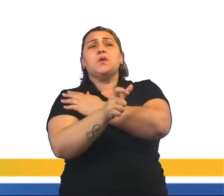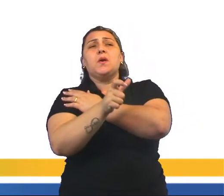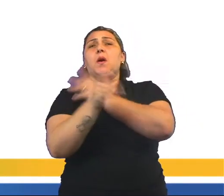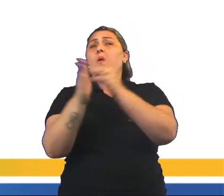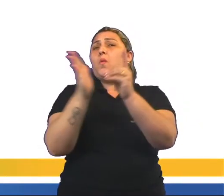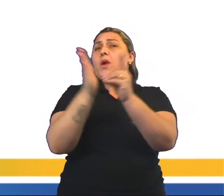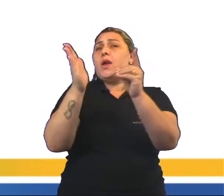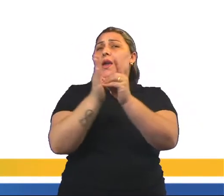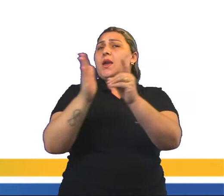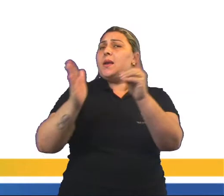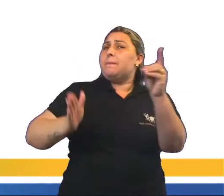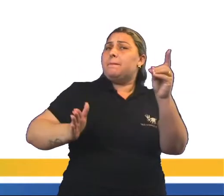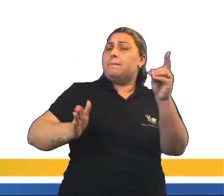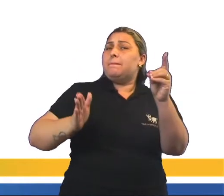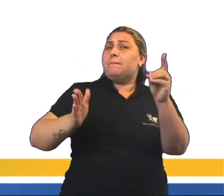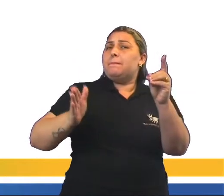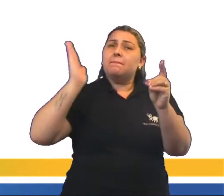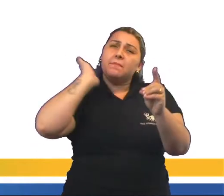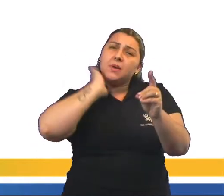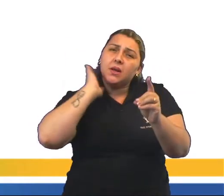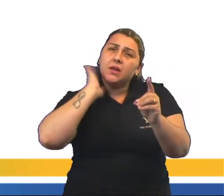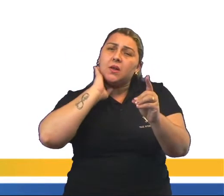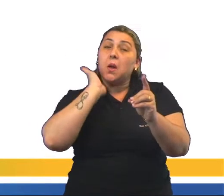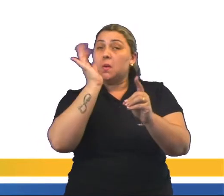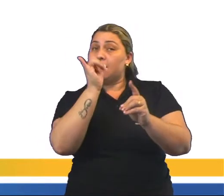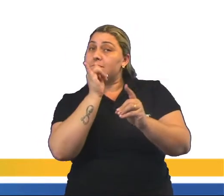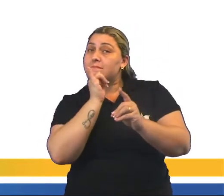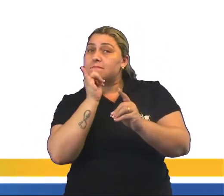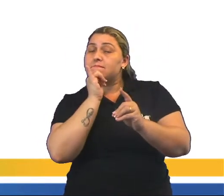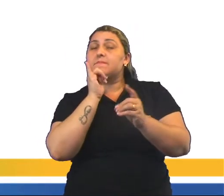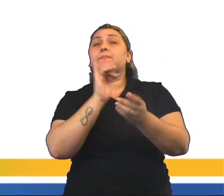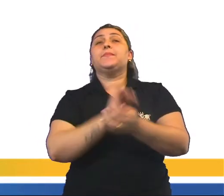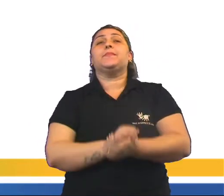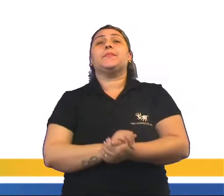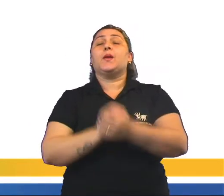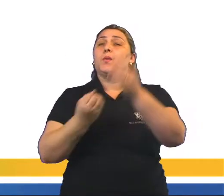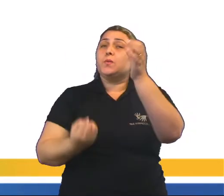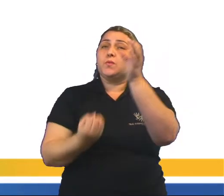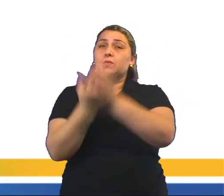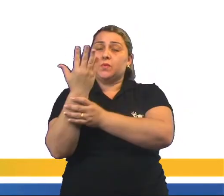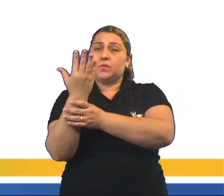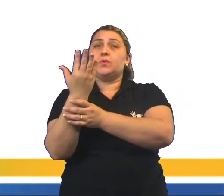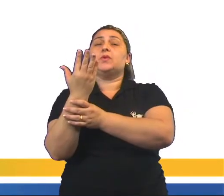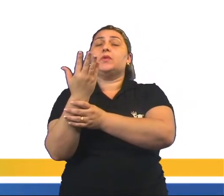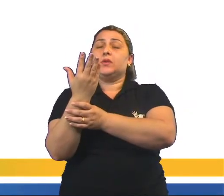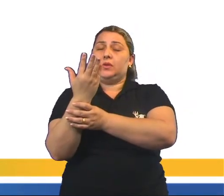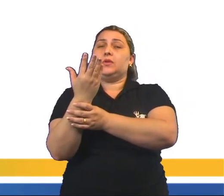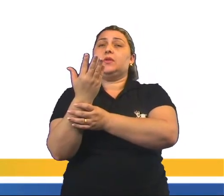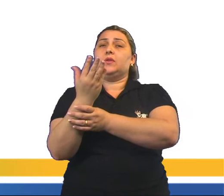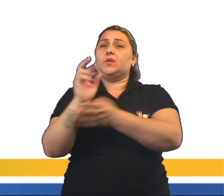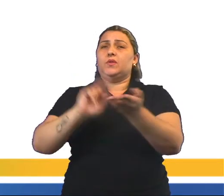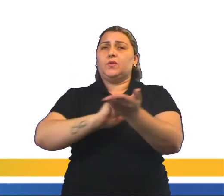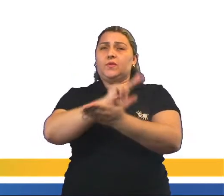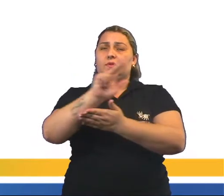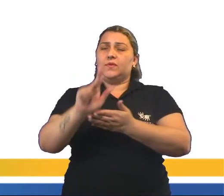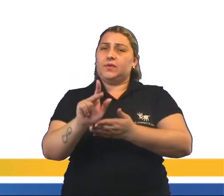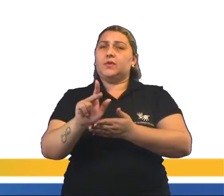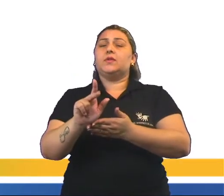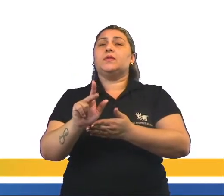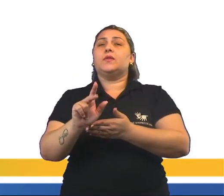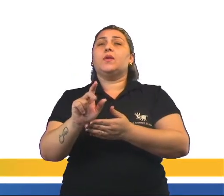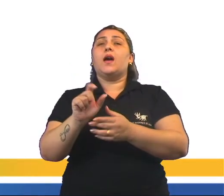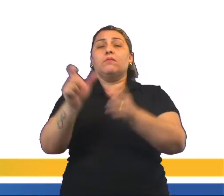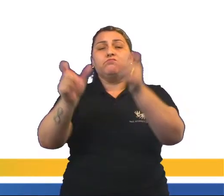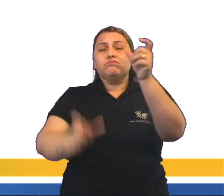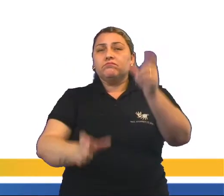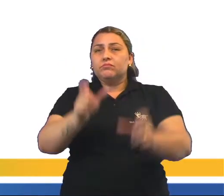simplificada pelo senso comum. Foi com o desenvolvimento da sociedade, né, que os estereótipos surgiram e padronizaram diversos aspectos relacionados ao